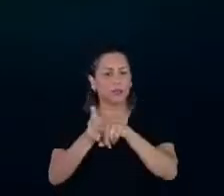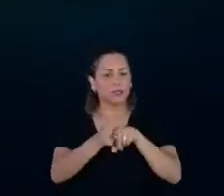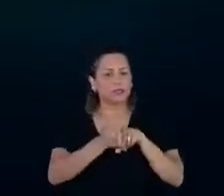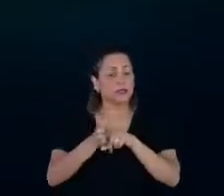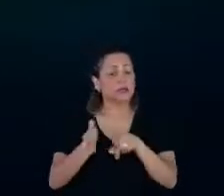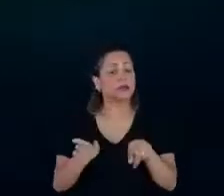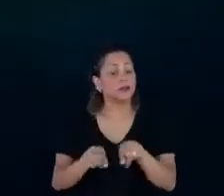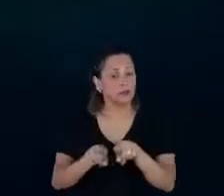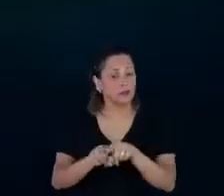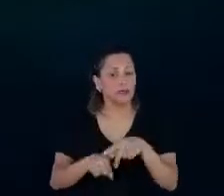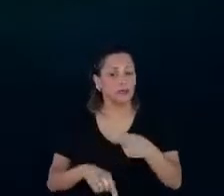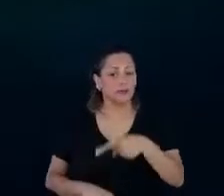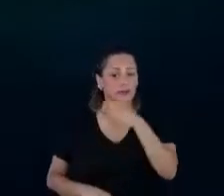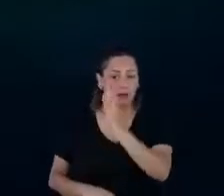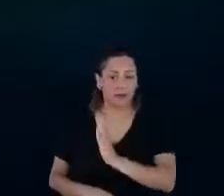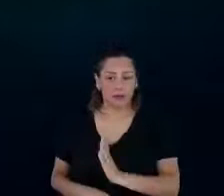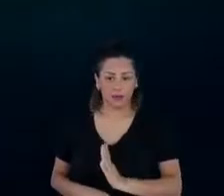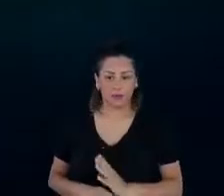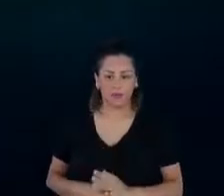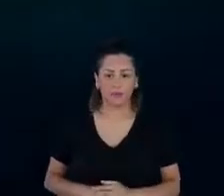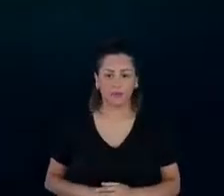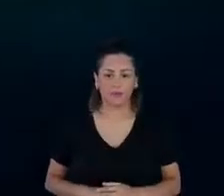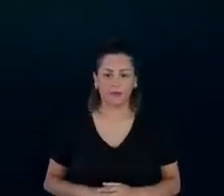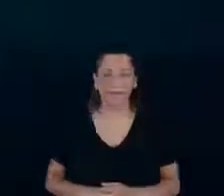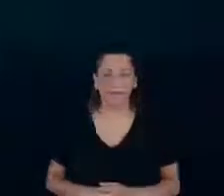Tá? Então, pode passar.